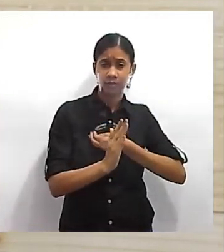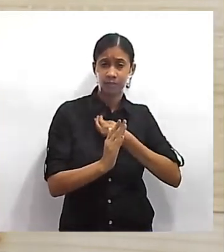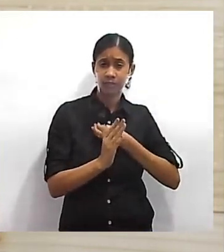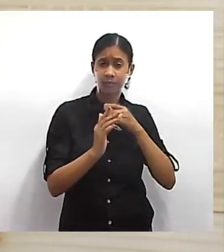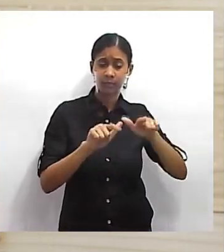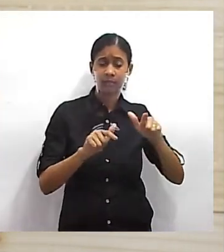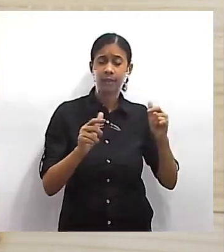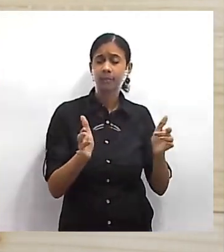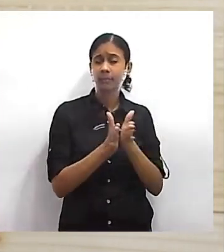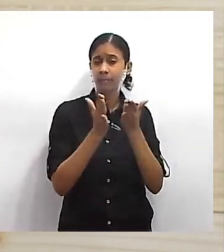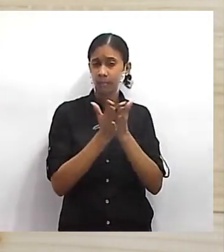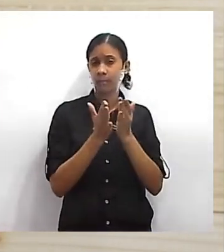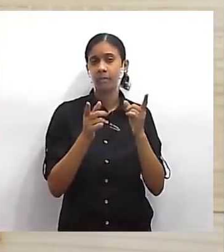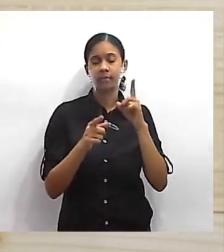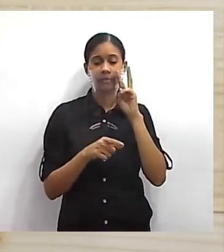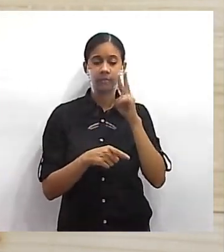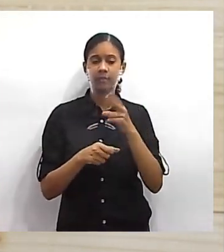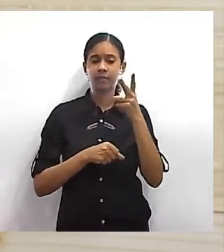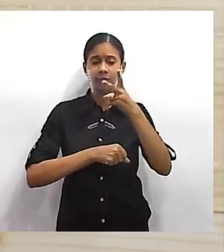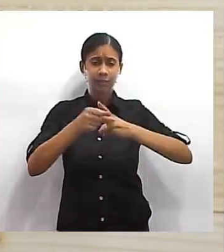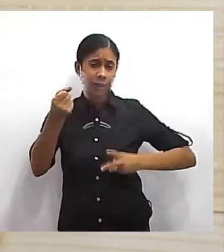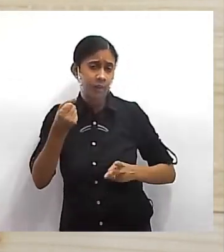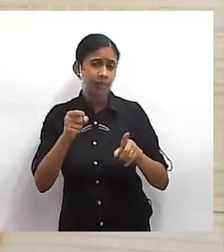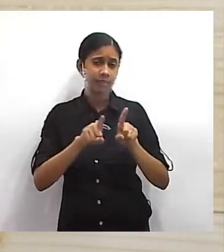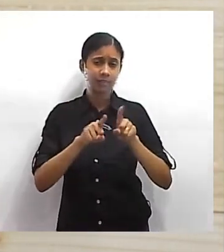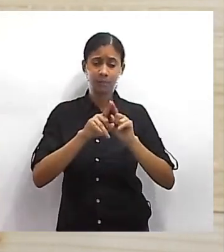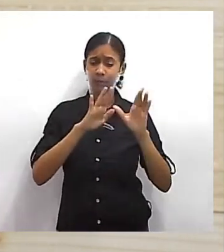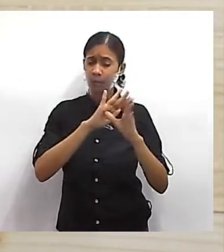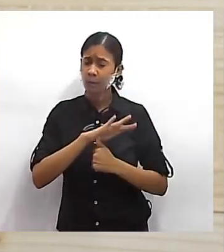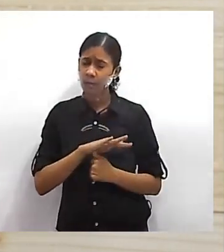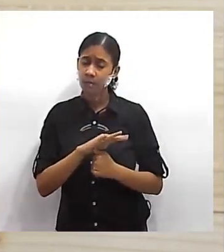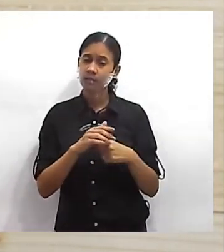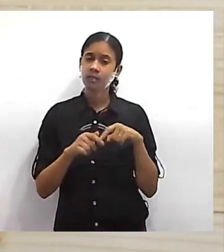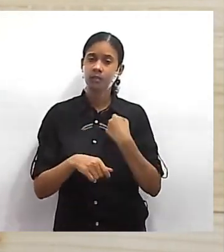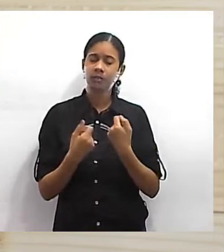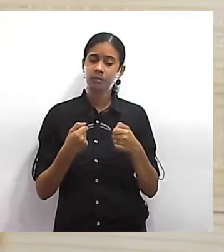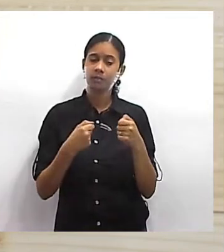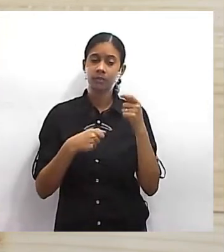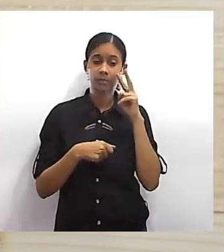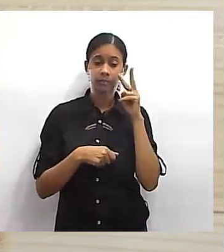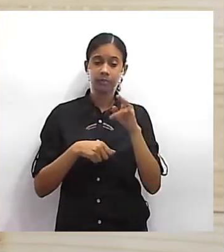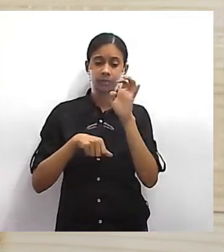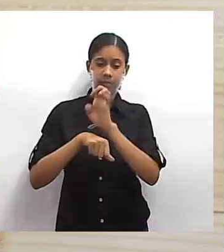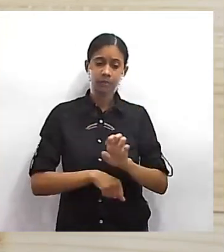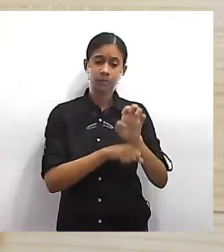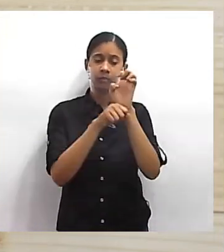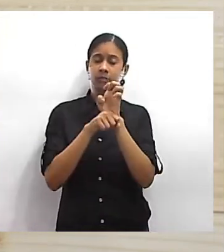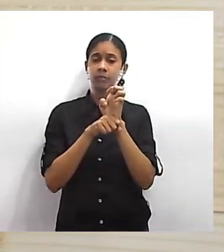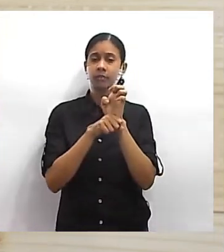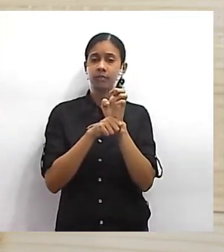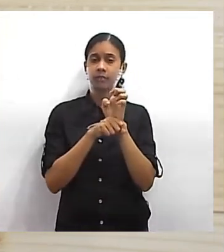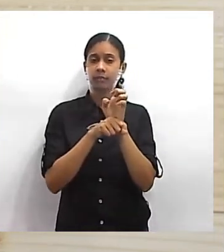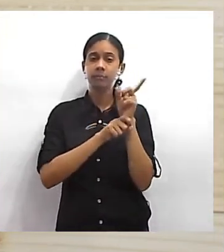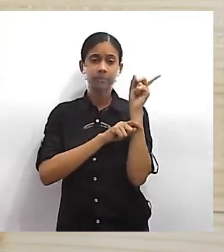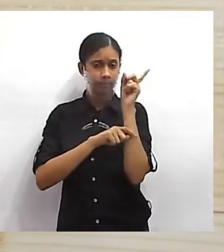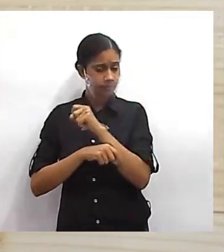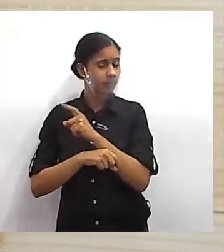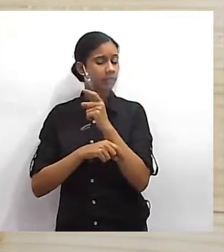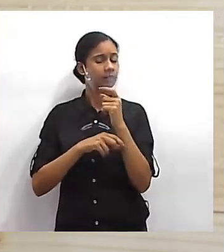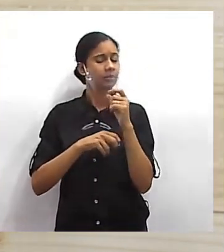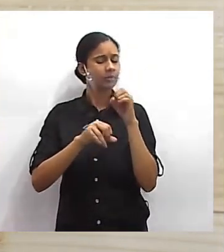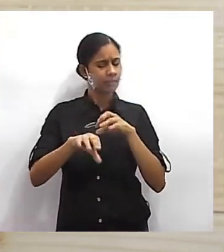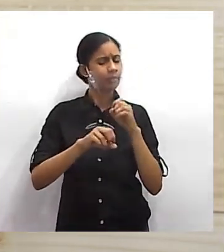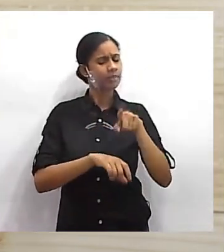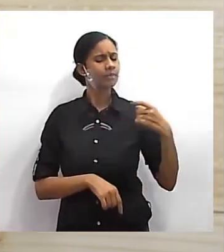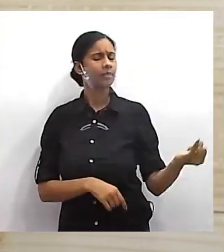violência, a corrupção. Não é? Então, degringolar. E vamos viver um estado de barbárie. Então, a educação é muito importante